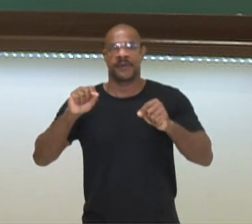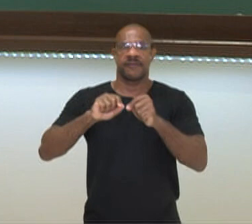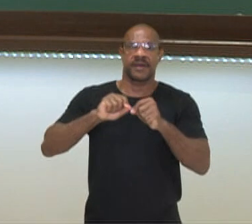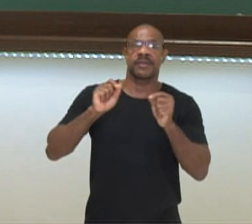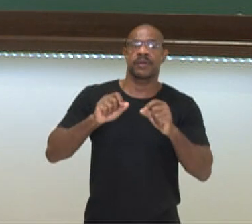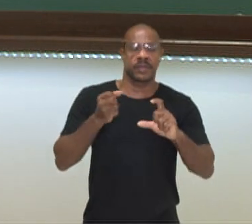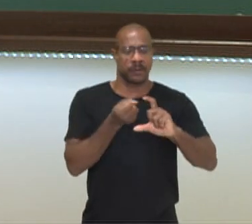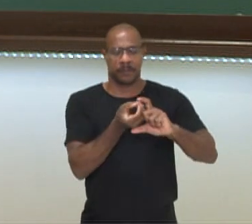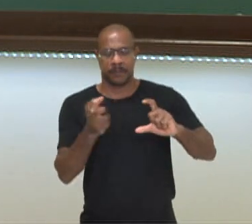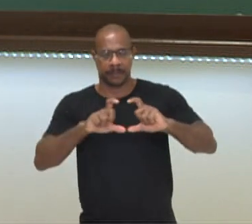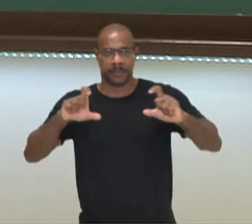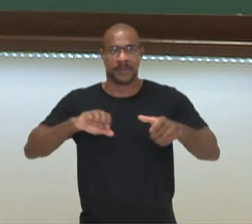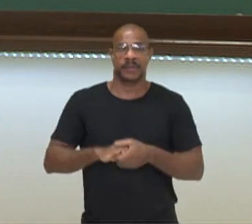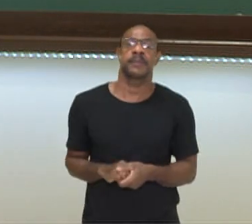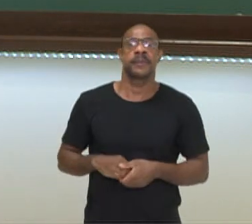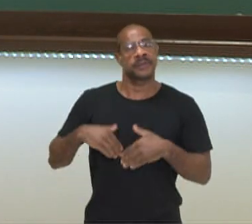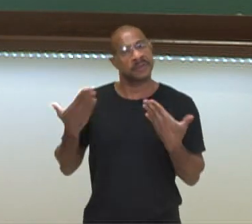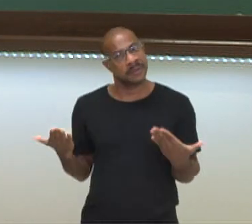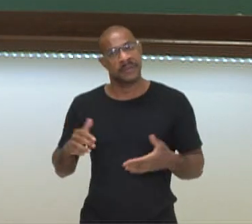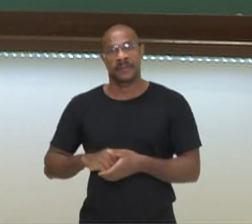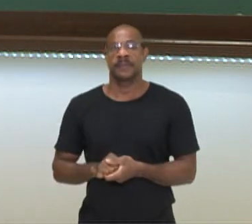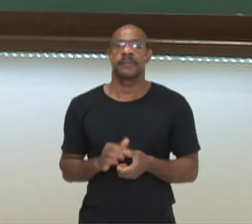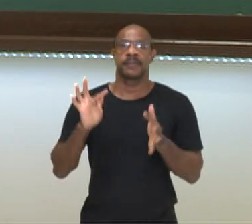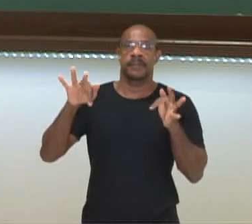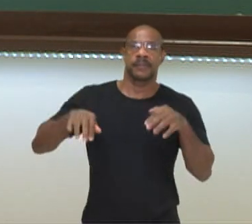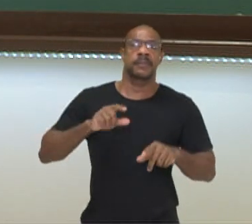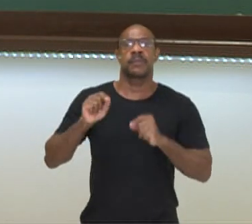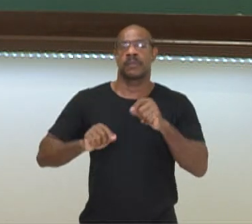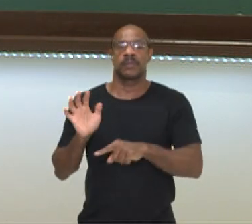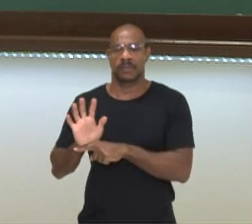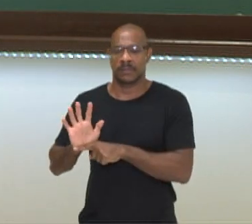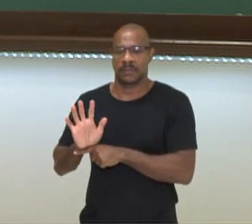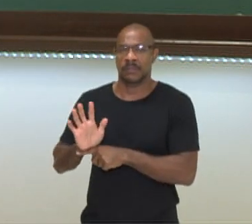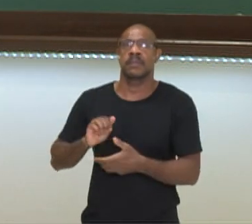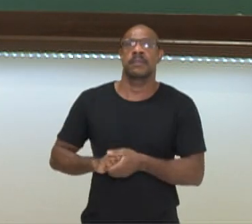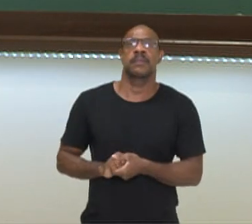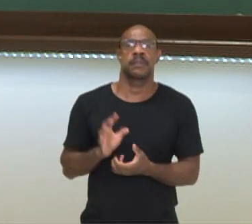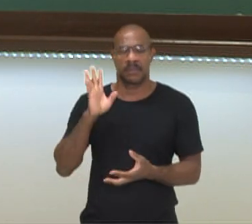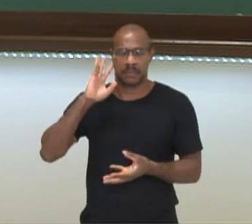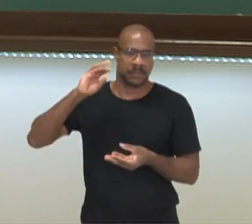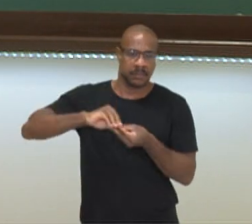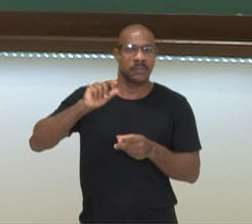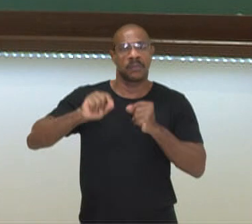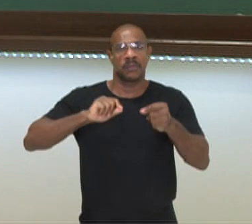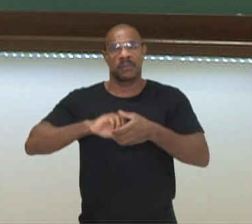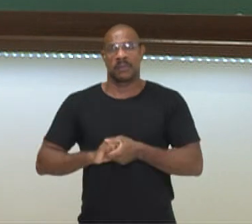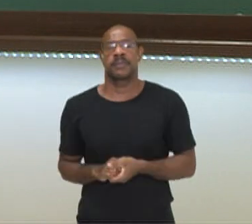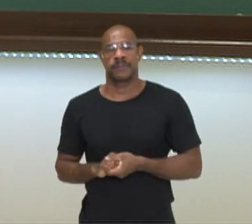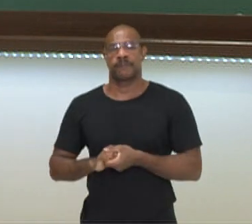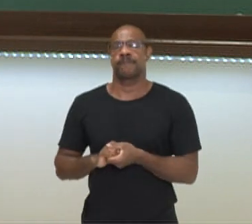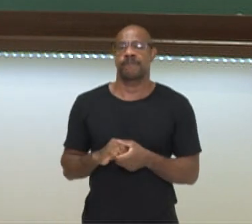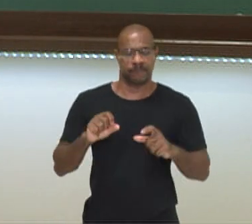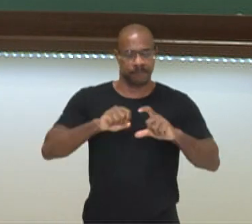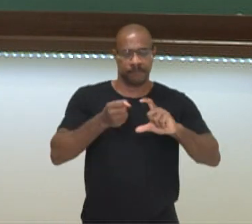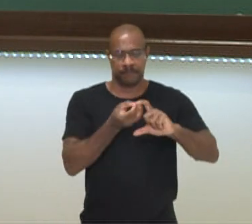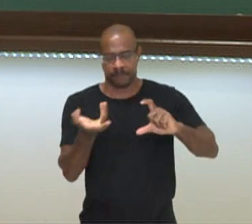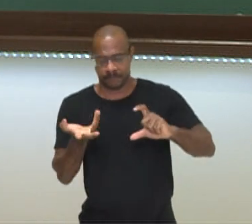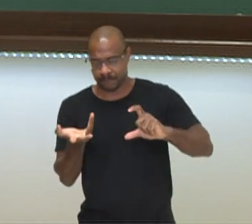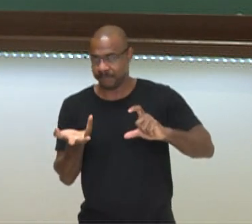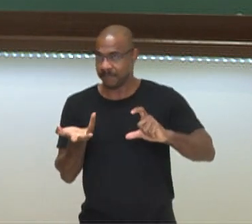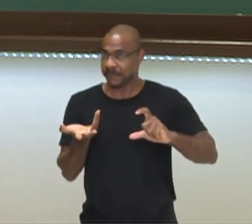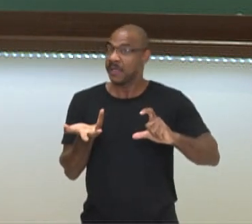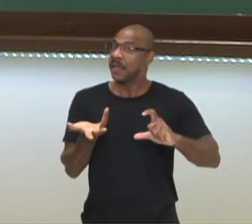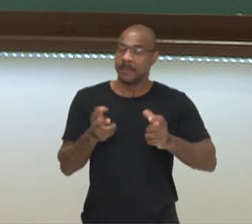expressão, certo? Então, com isso, a gente finaliza esse vídeo retomando o quê? Expressão numérica é a tradução de uma